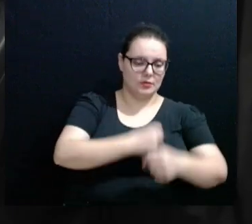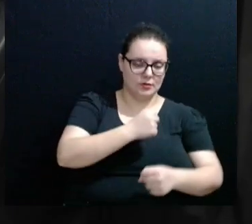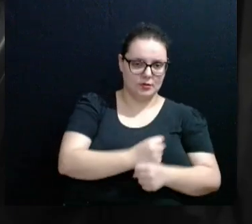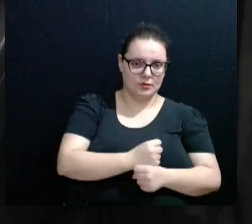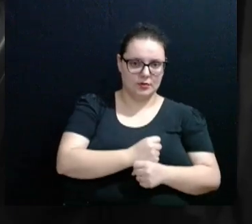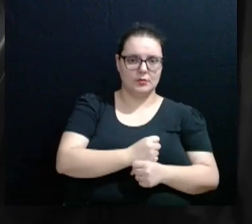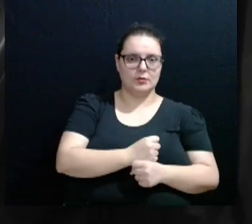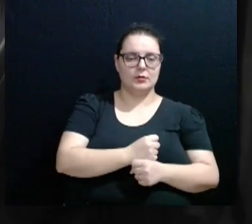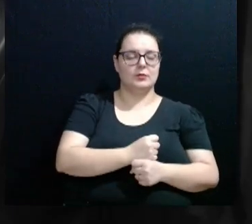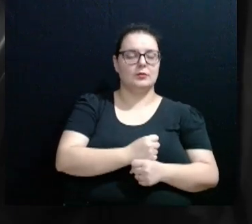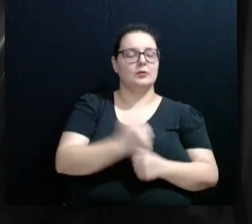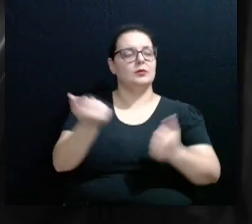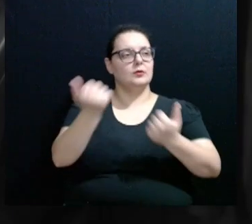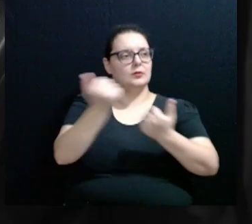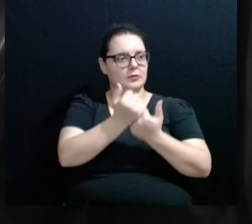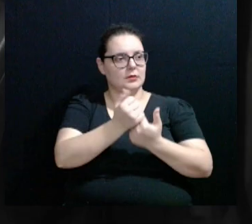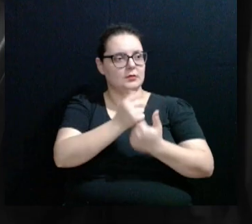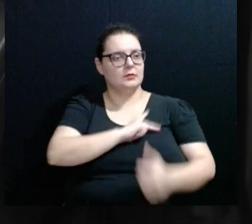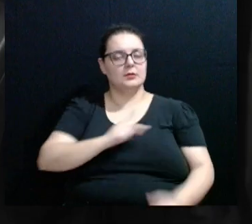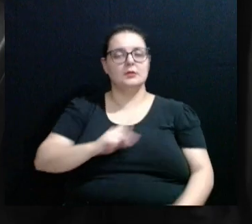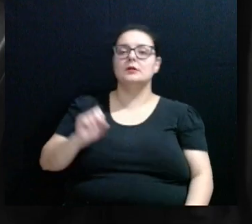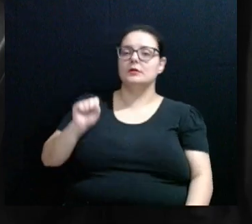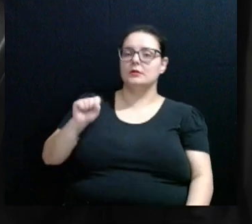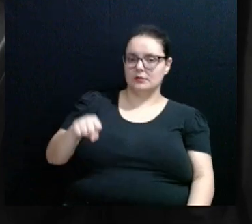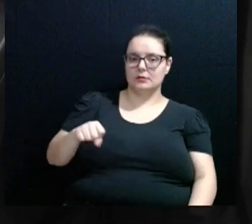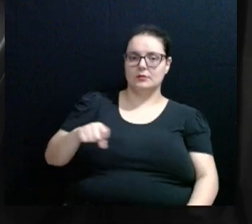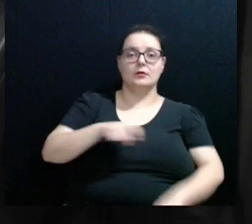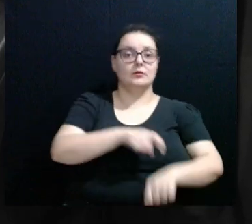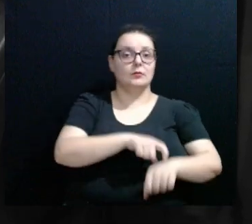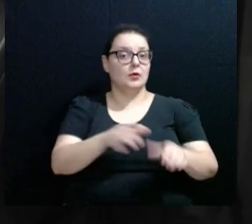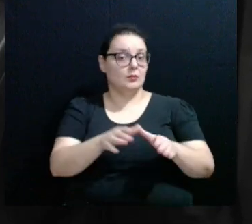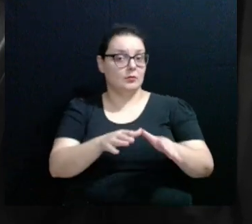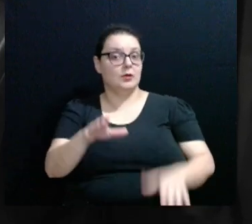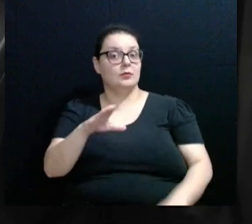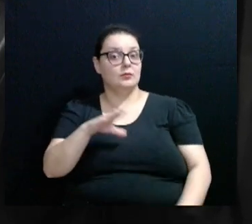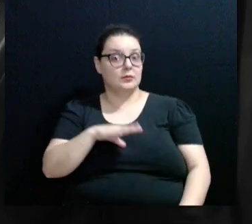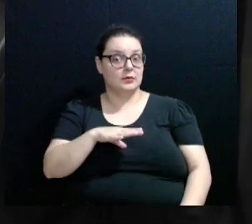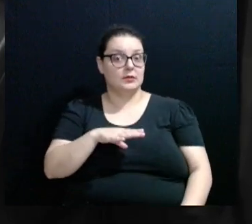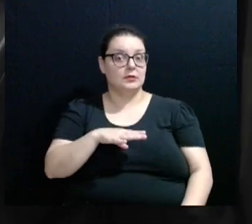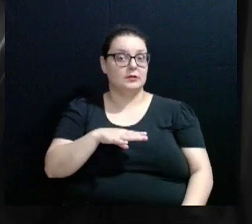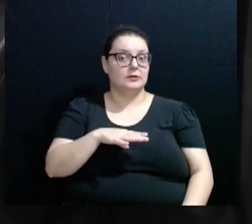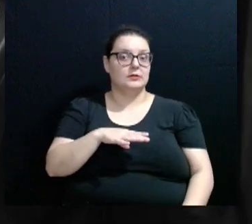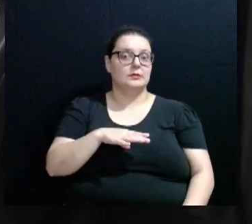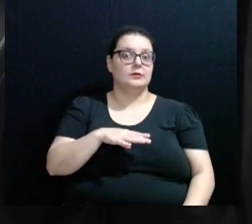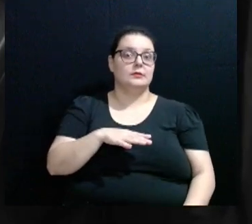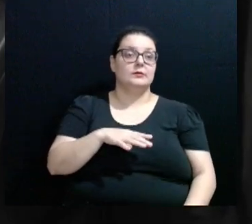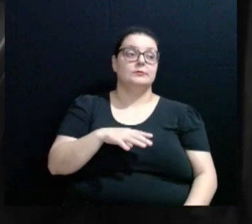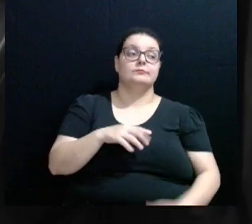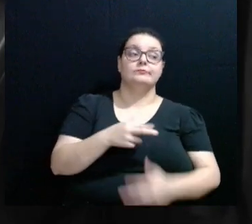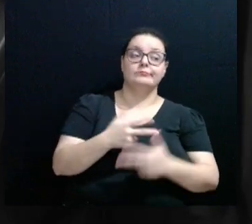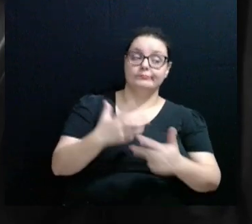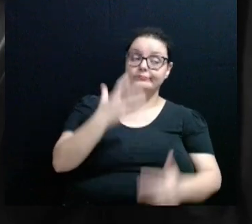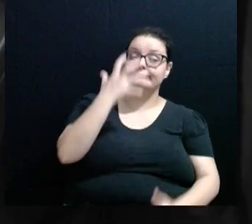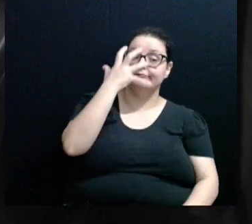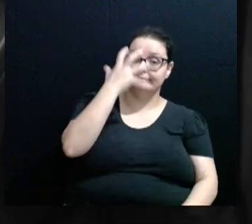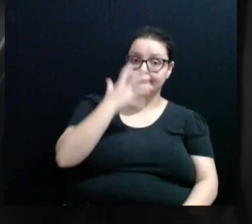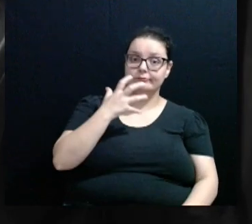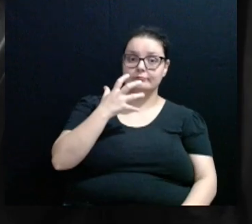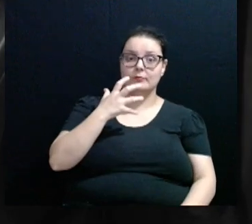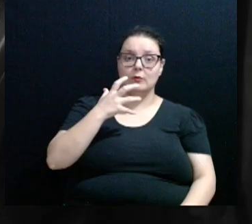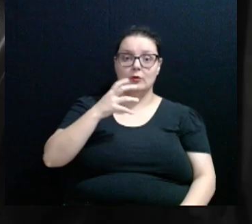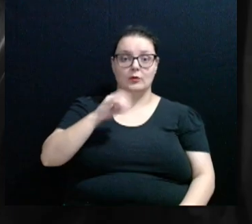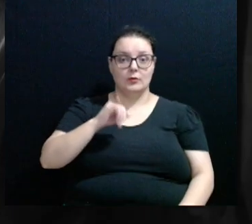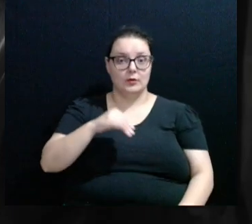foi vice-presidente, correto? Isso. Momento em que a cidade passou por uma questão muito séria, que foi o impeachment do prefeito e